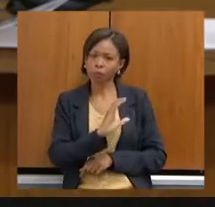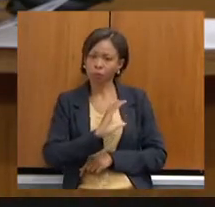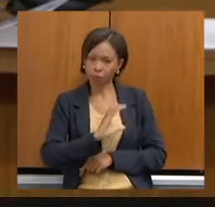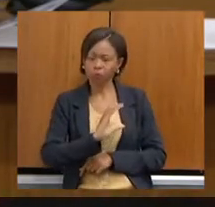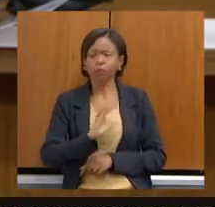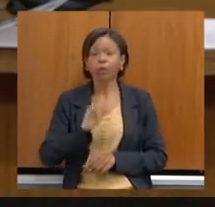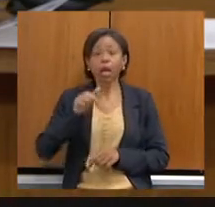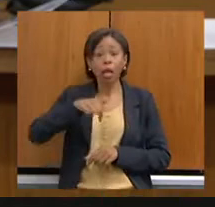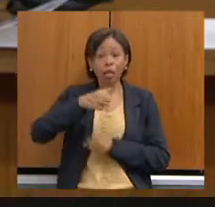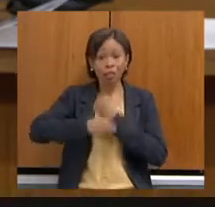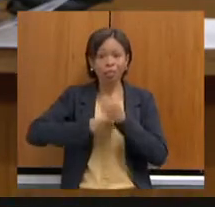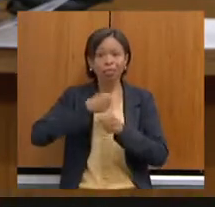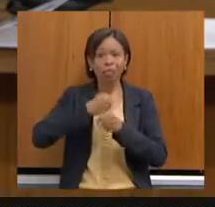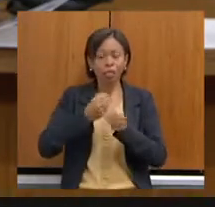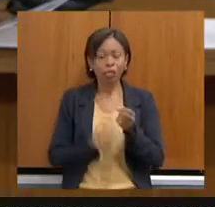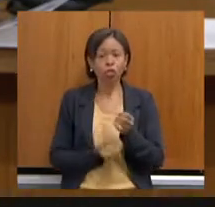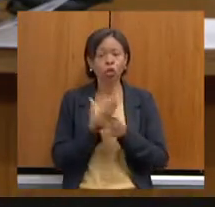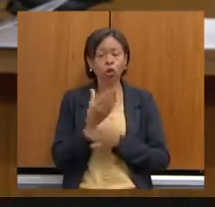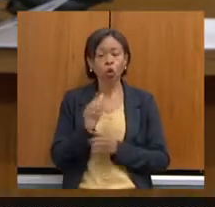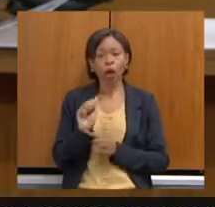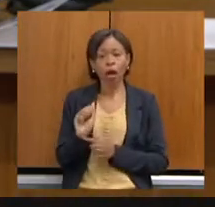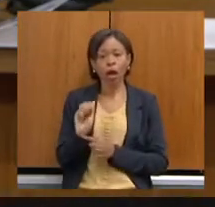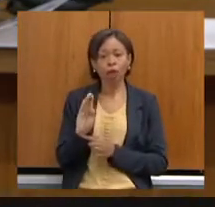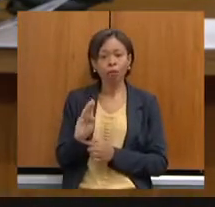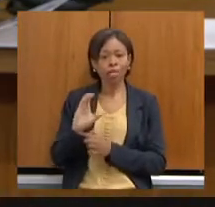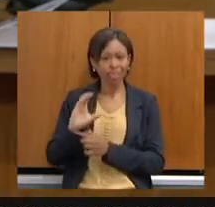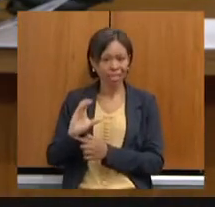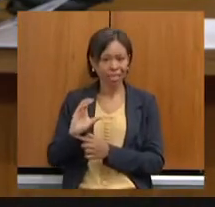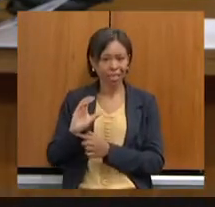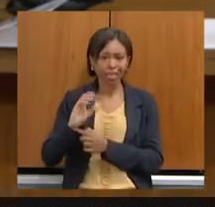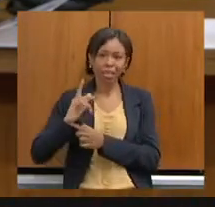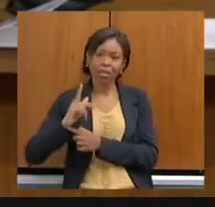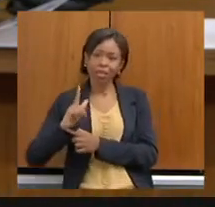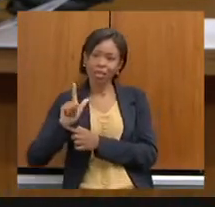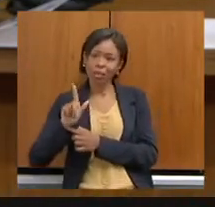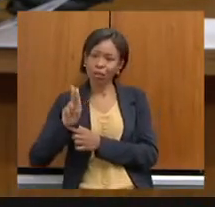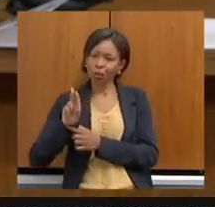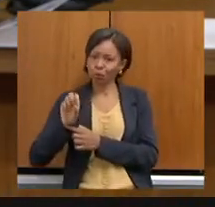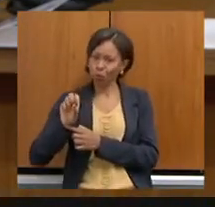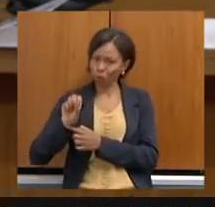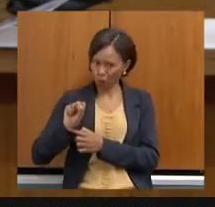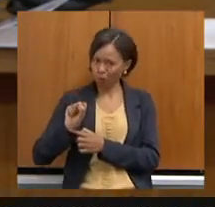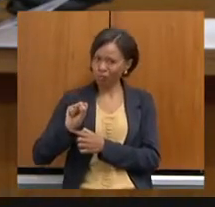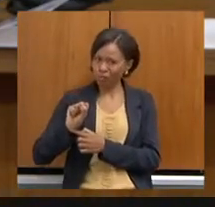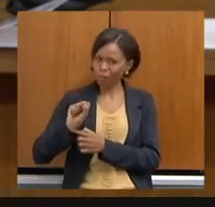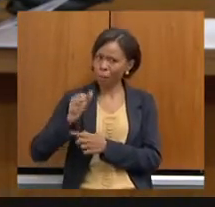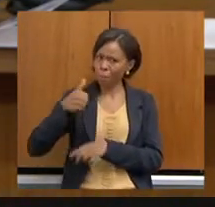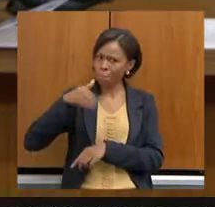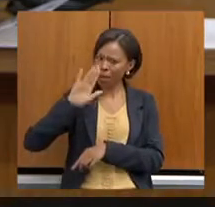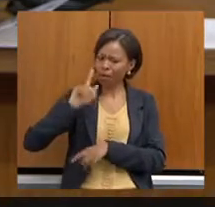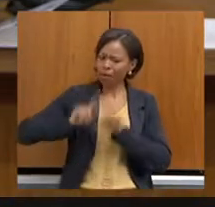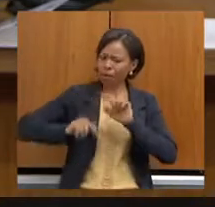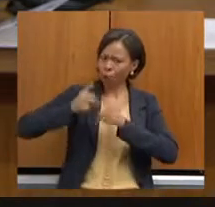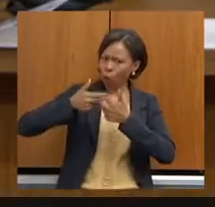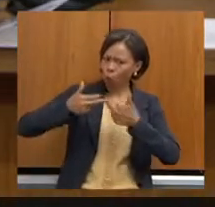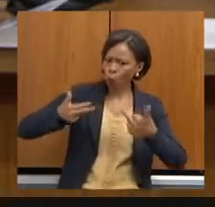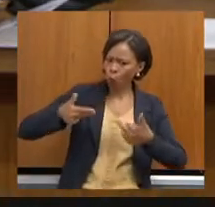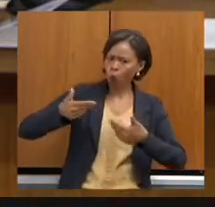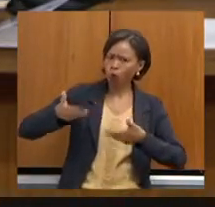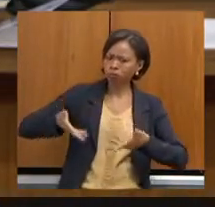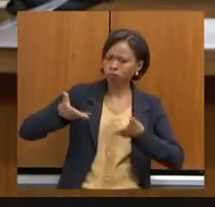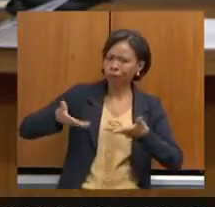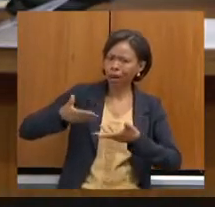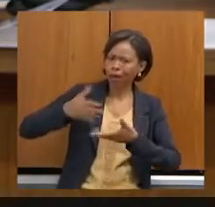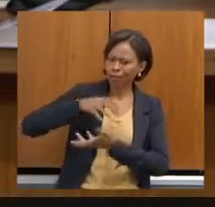lançou o nosso o abc Plus são mais ainda recursos e mais ação e sustentabilidade Nossa tivemos